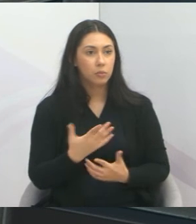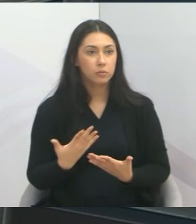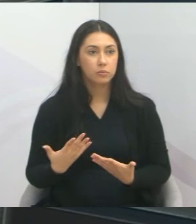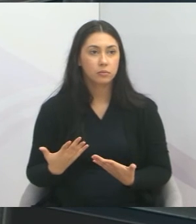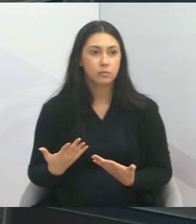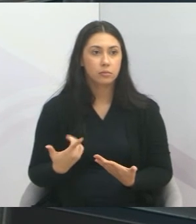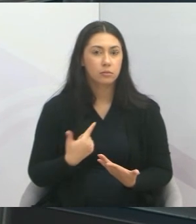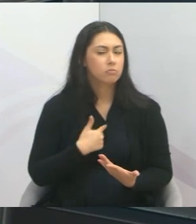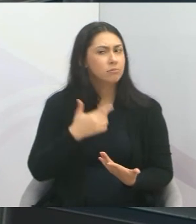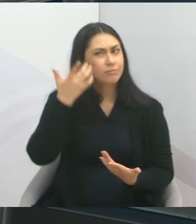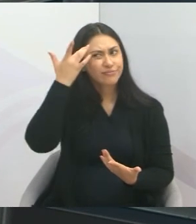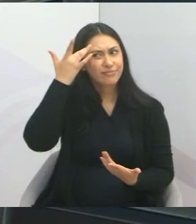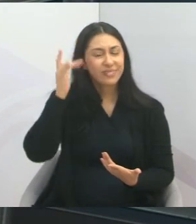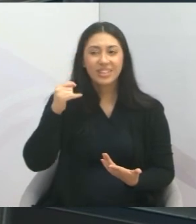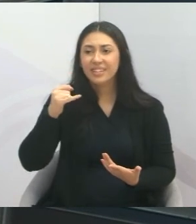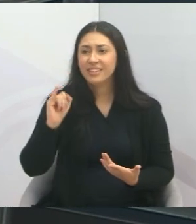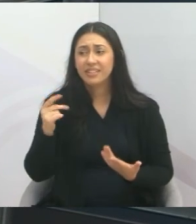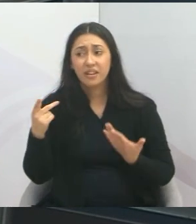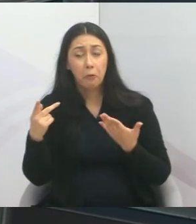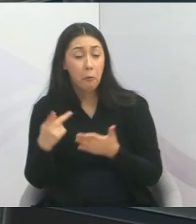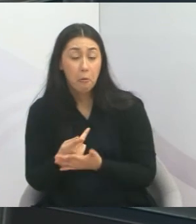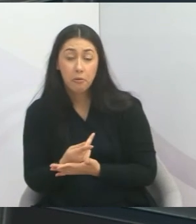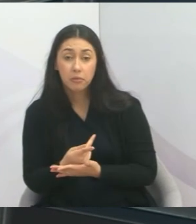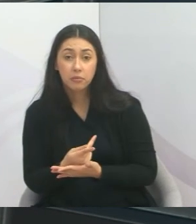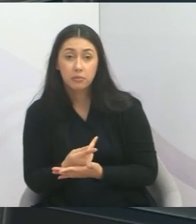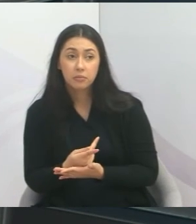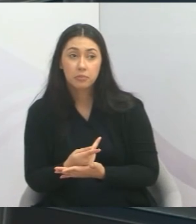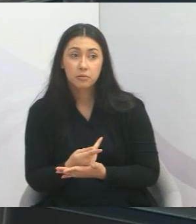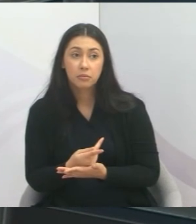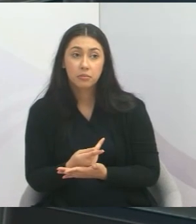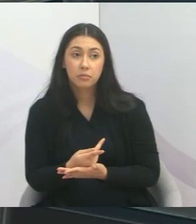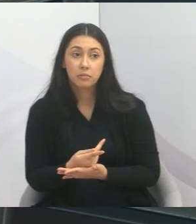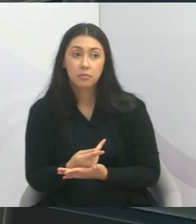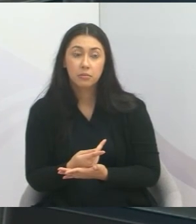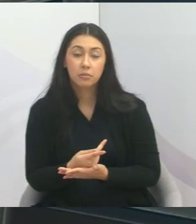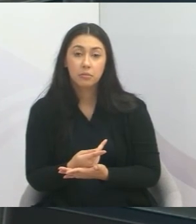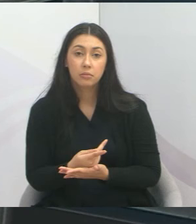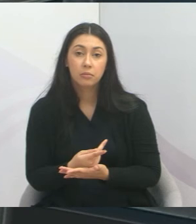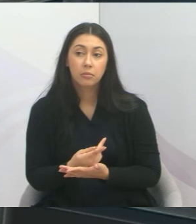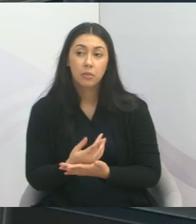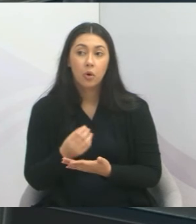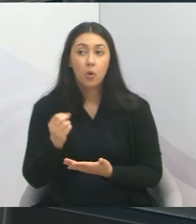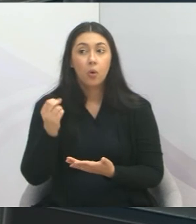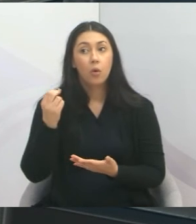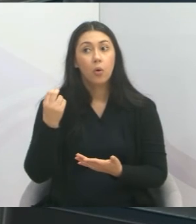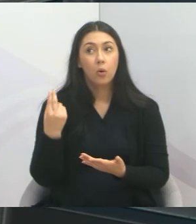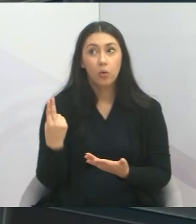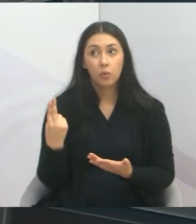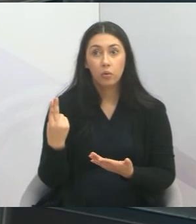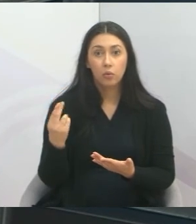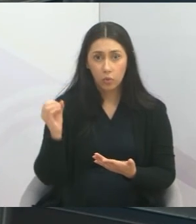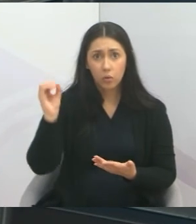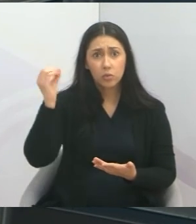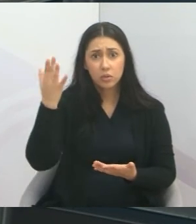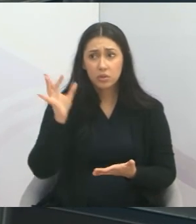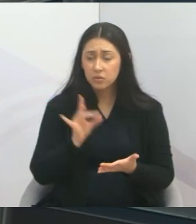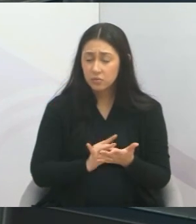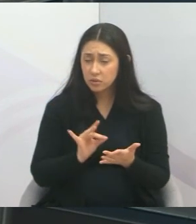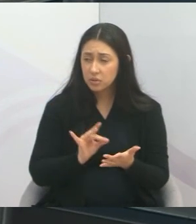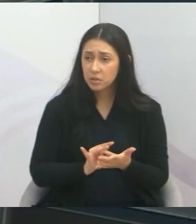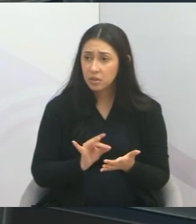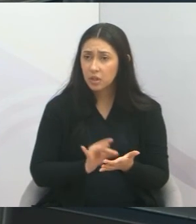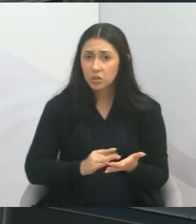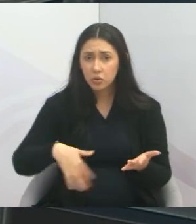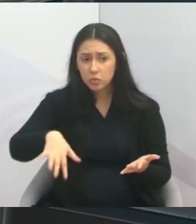então eu não sei se é um equívoco de forma isolada ou se está a acontecer